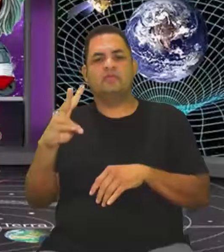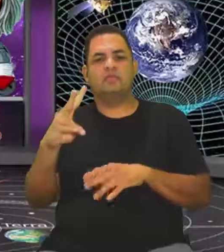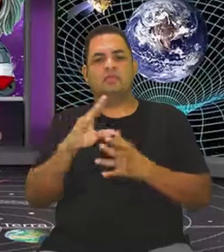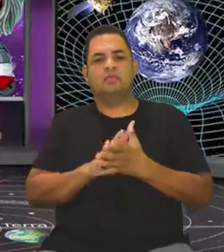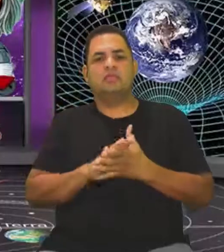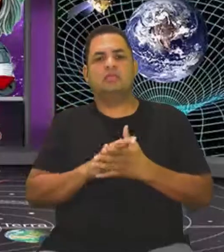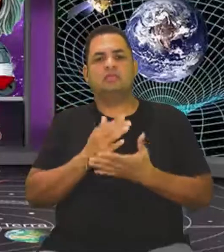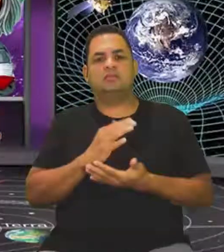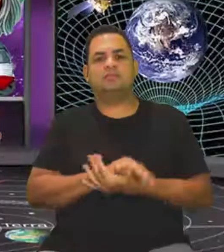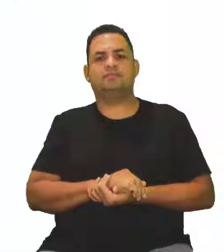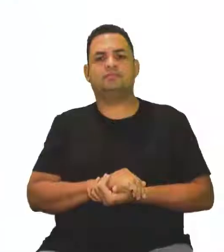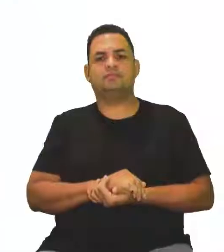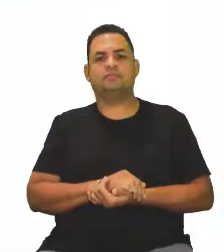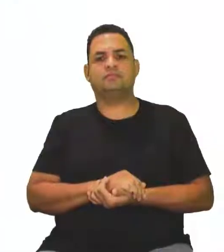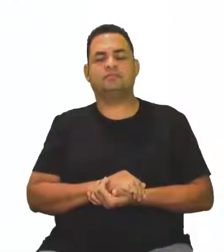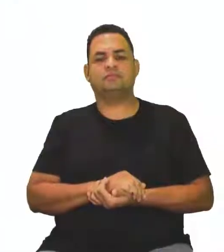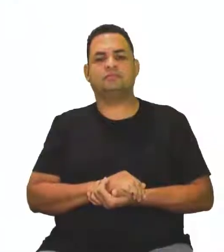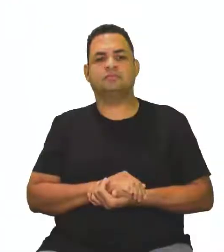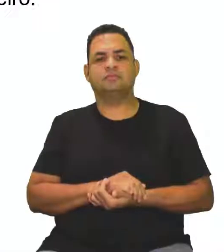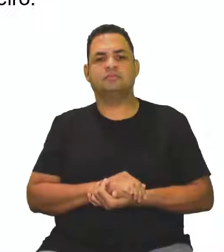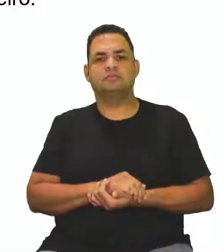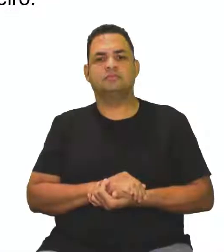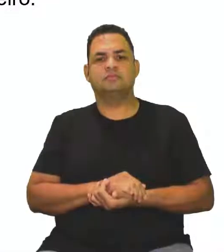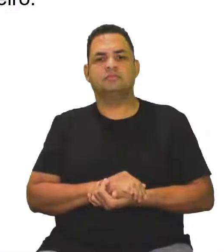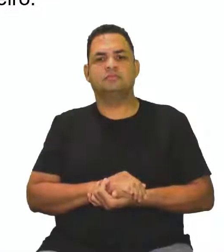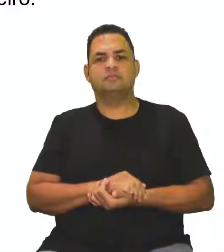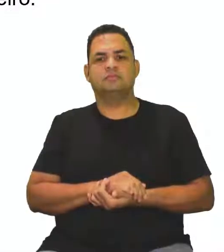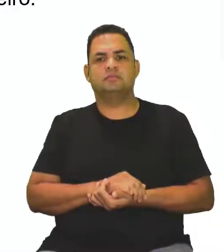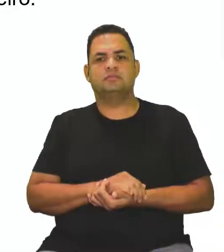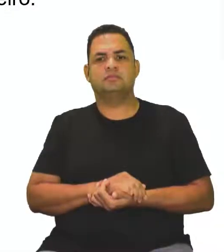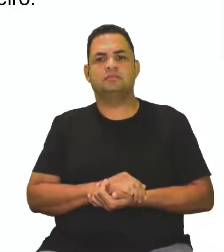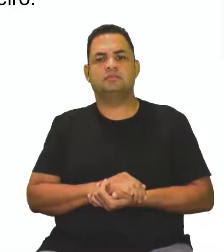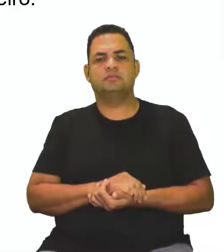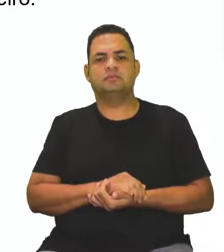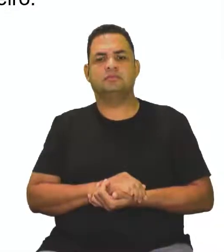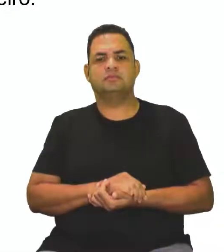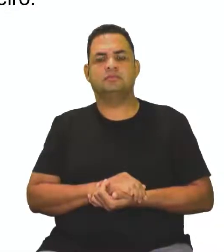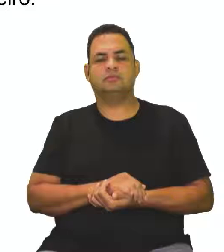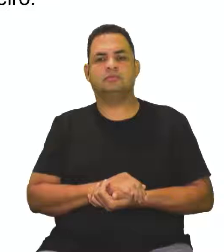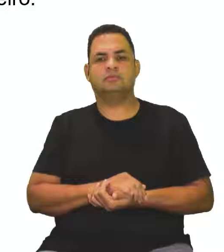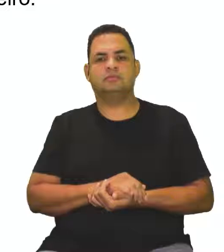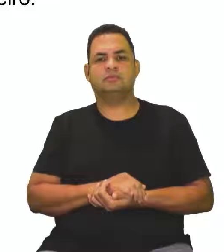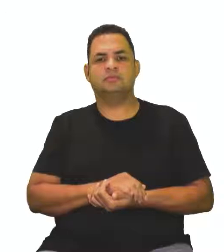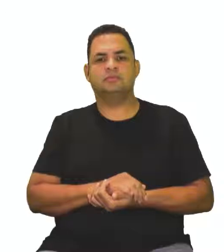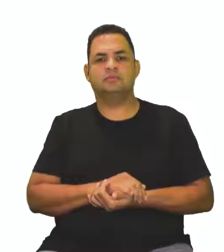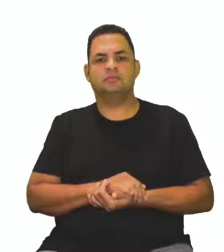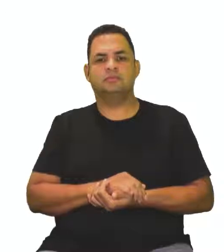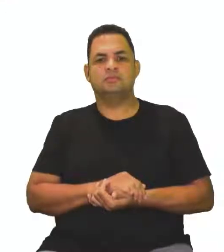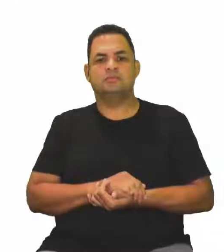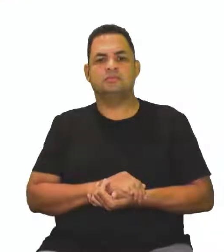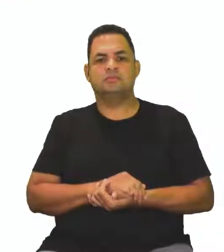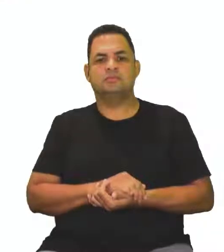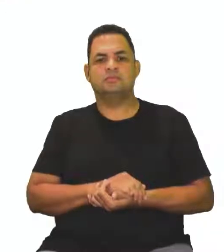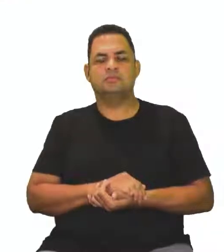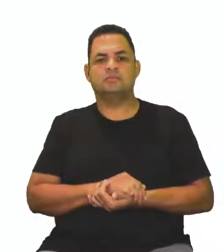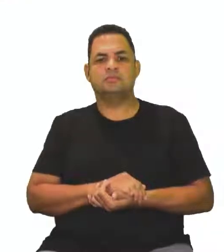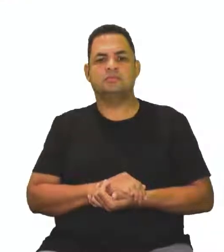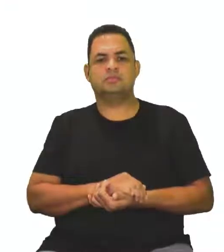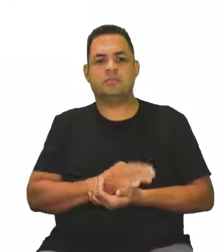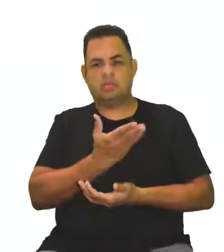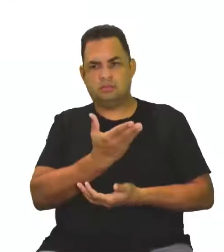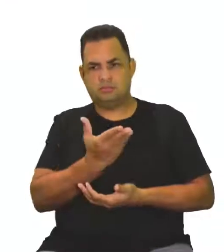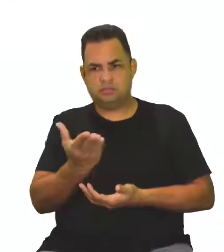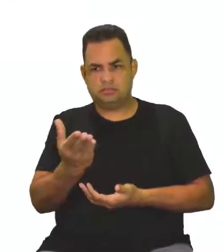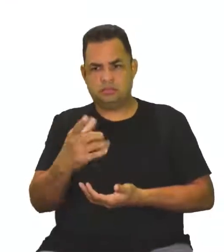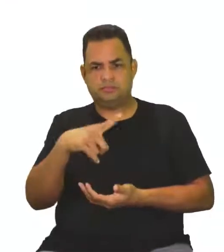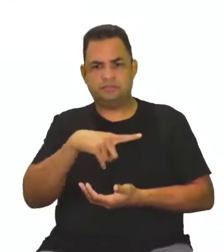ok? Vamos continuar, olha só. Então, pessoal, aqui, ó, deixa eu voltar a figura. Aqui na